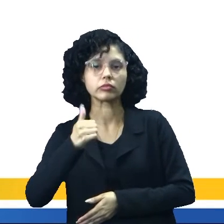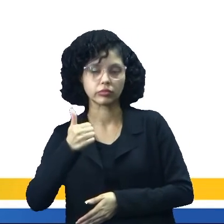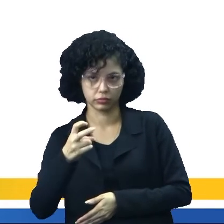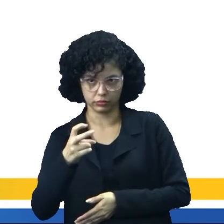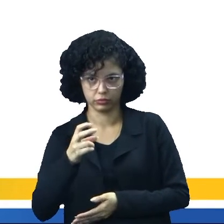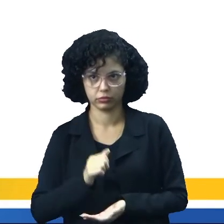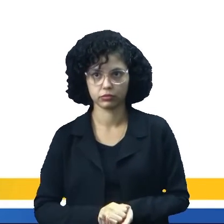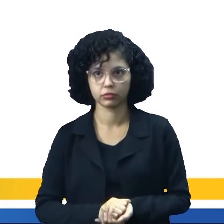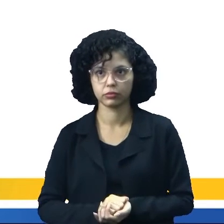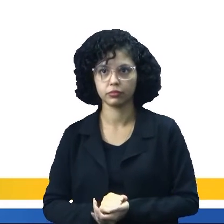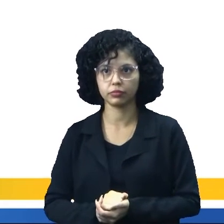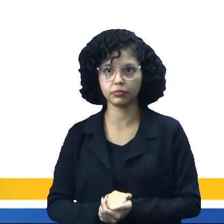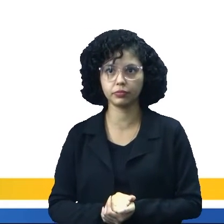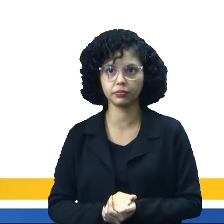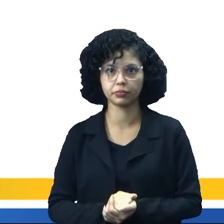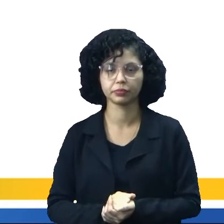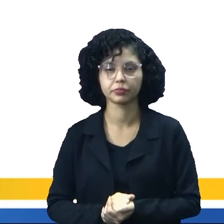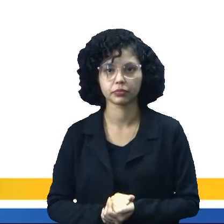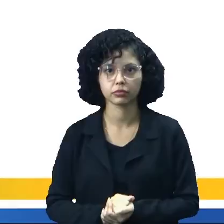2015.